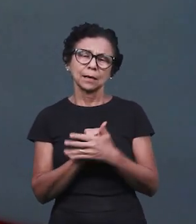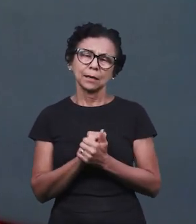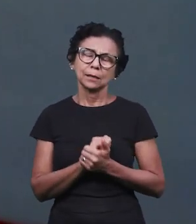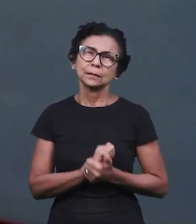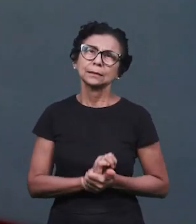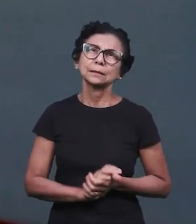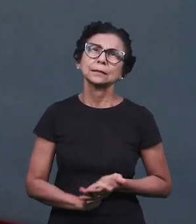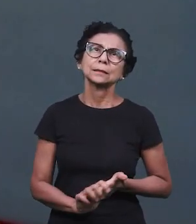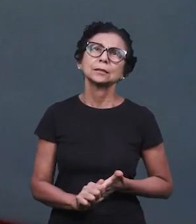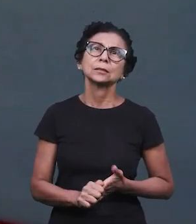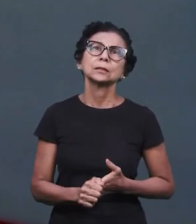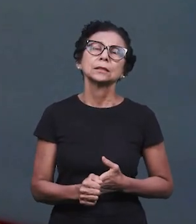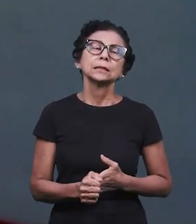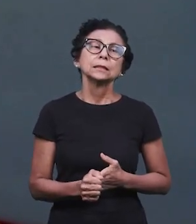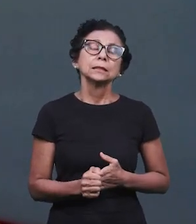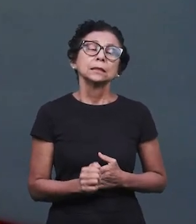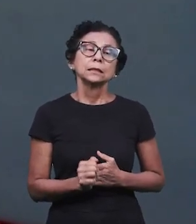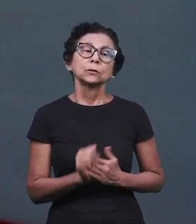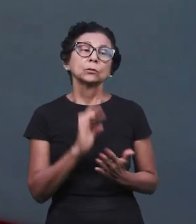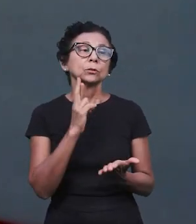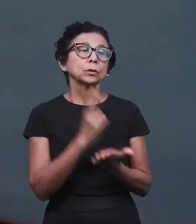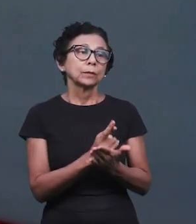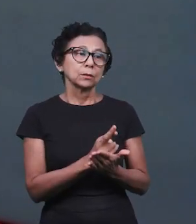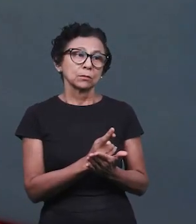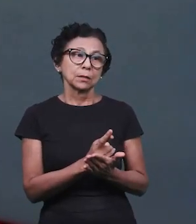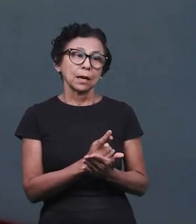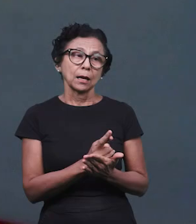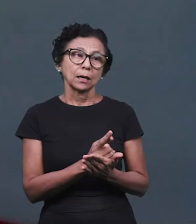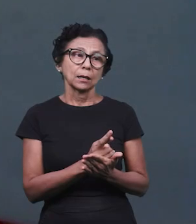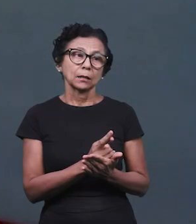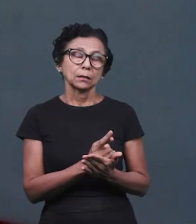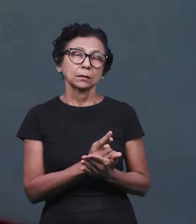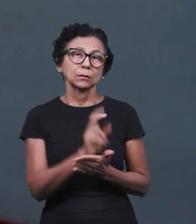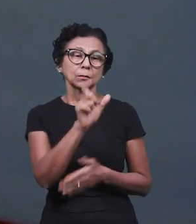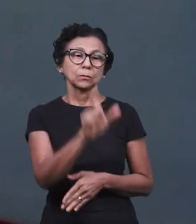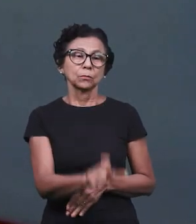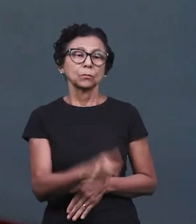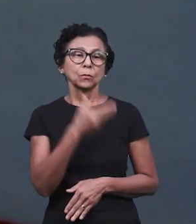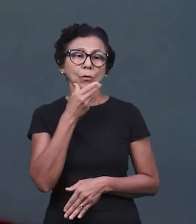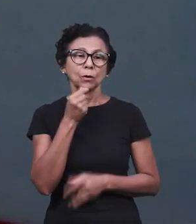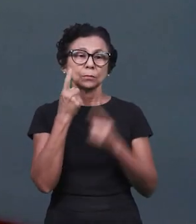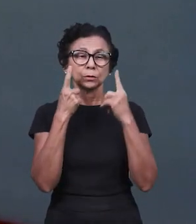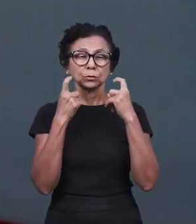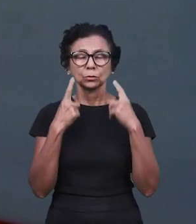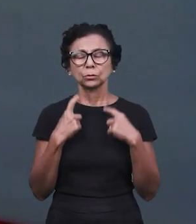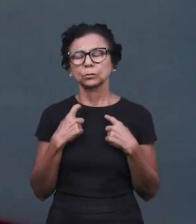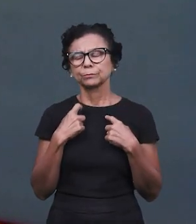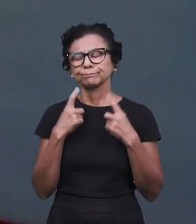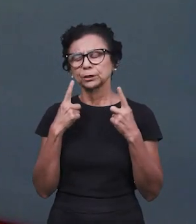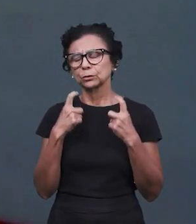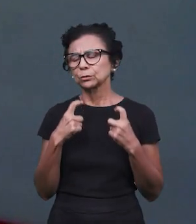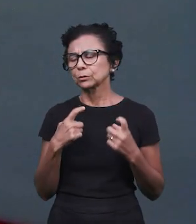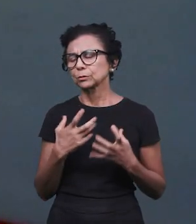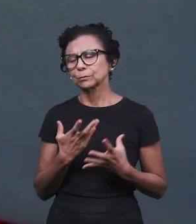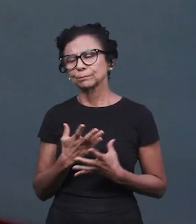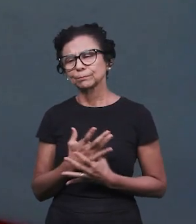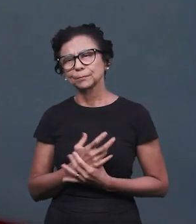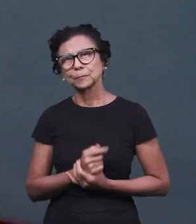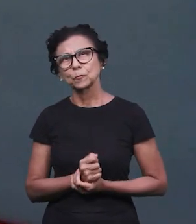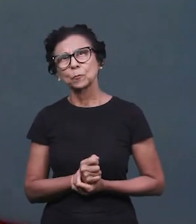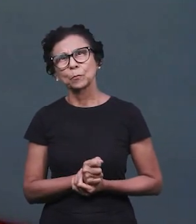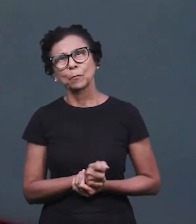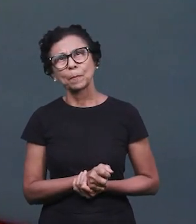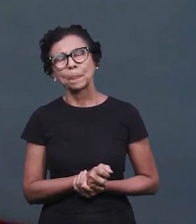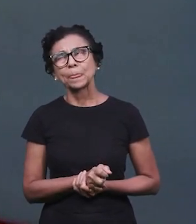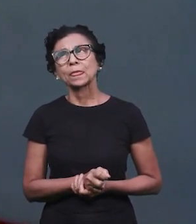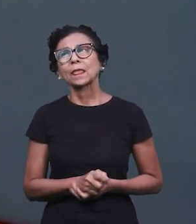profissional, e quando eu dei o diagnóstico, ele chorou. Ele chorou tanto, porque ele falou, isso explica tanto